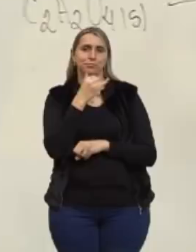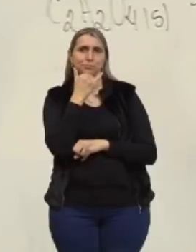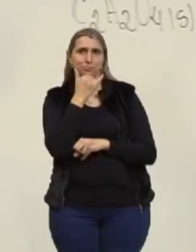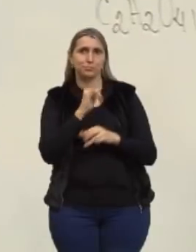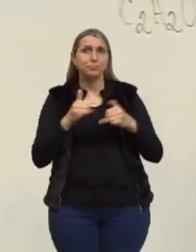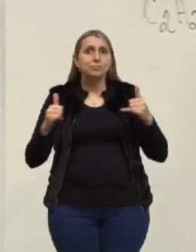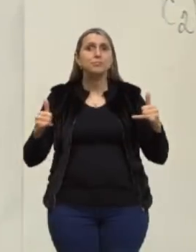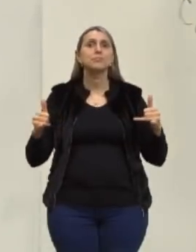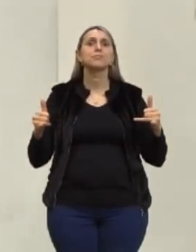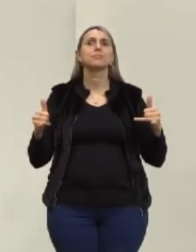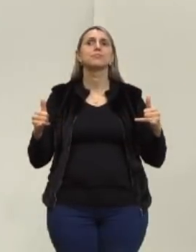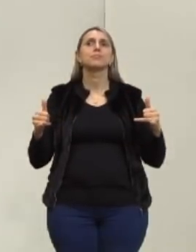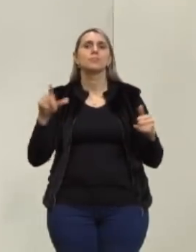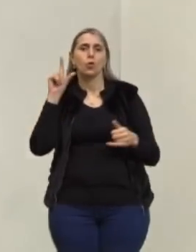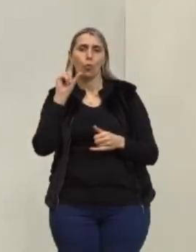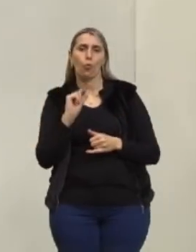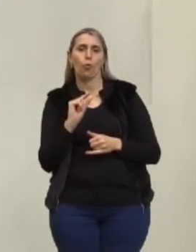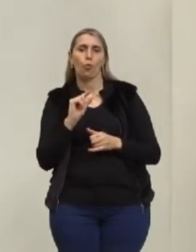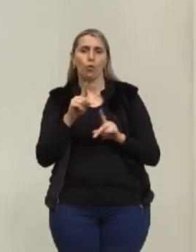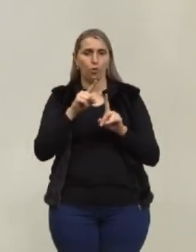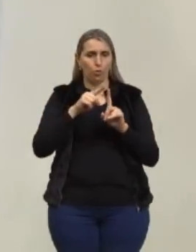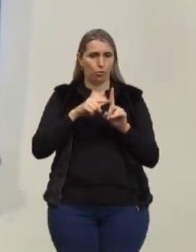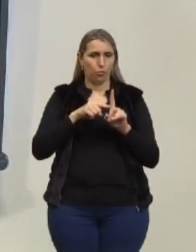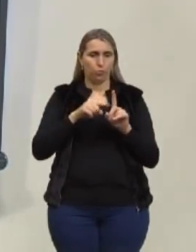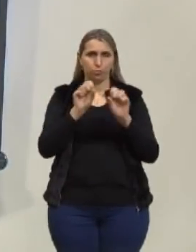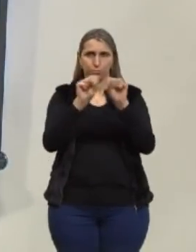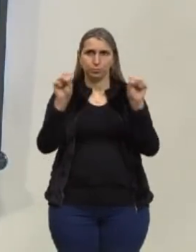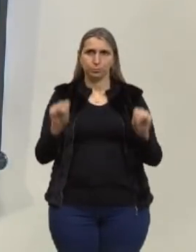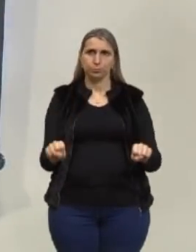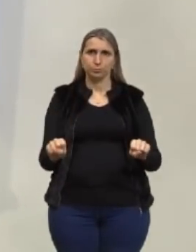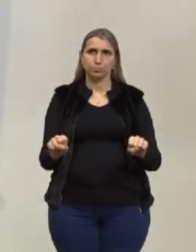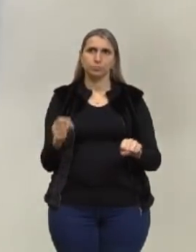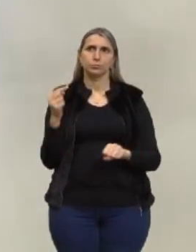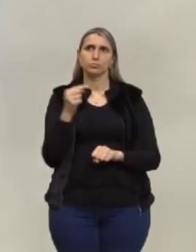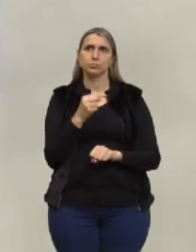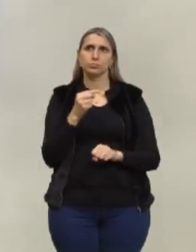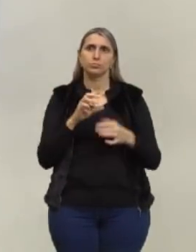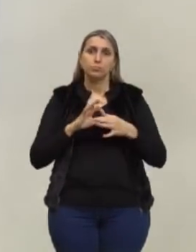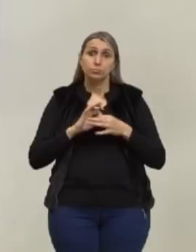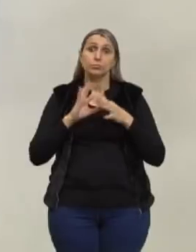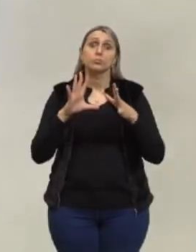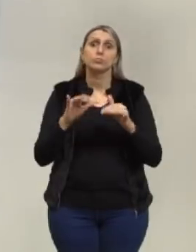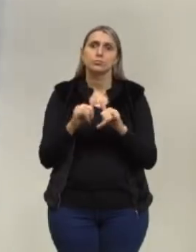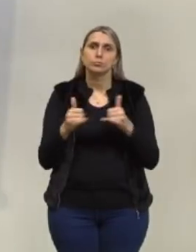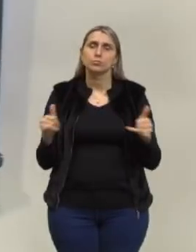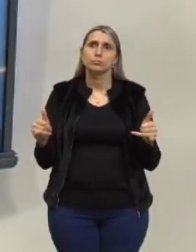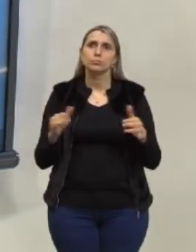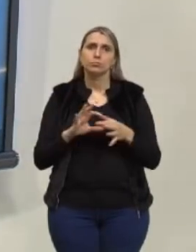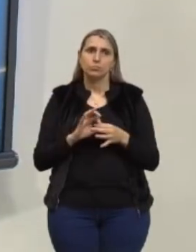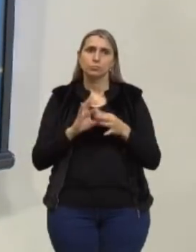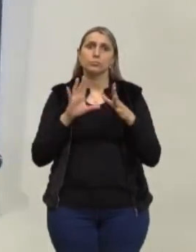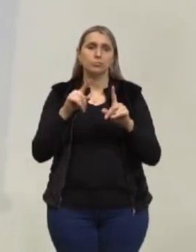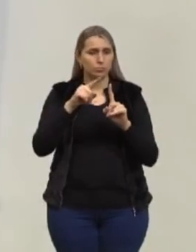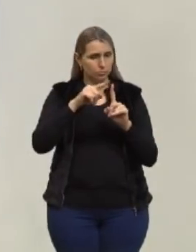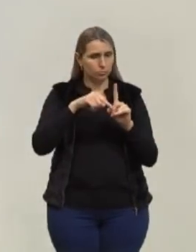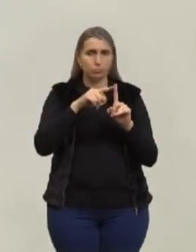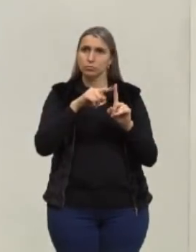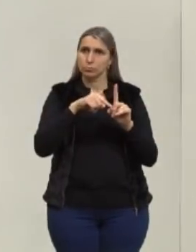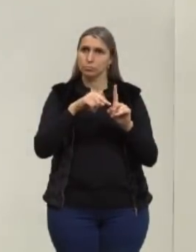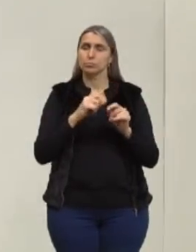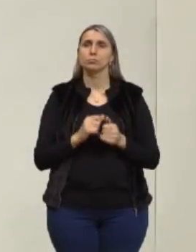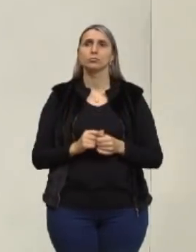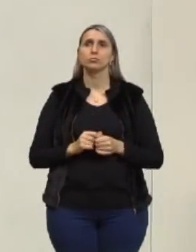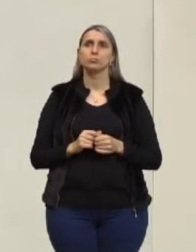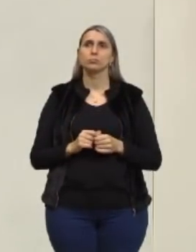energia é uma resfriou diminuiu a temperatura do sistema e aquele que libera energia ele berga temperatura como a